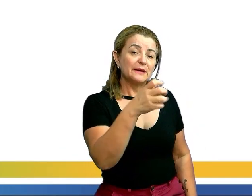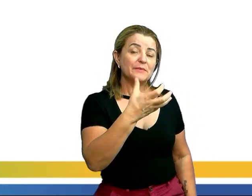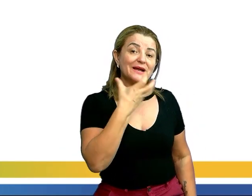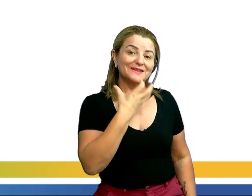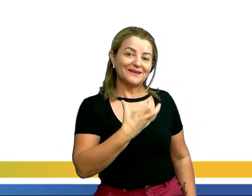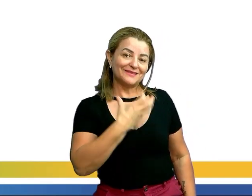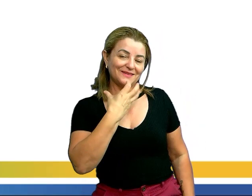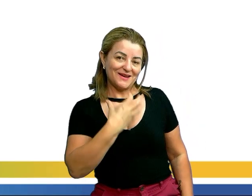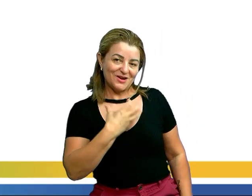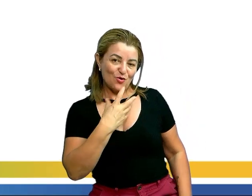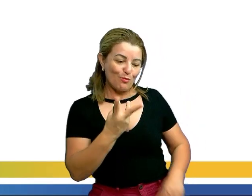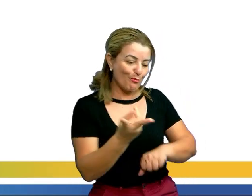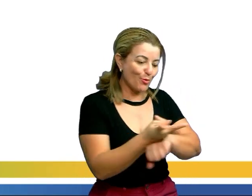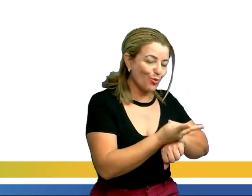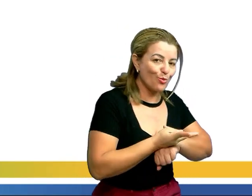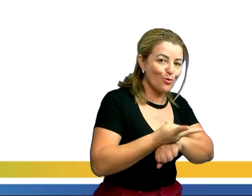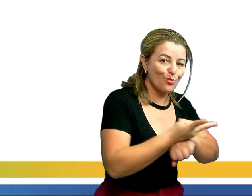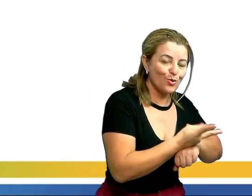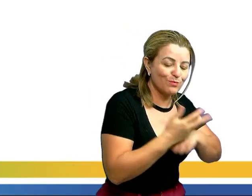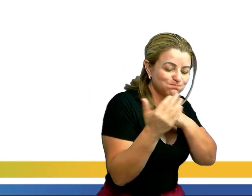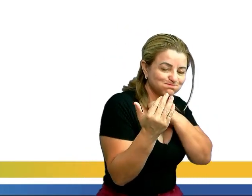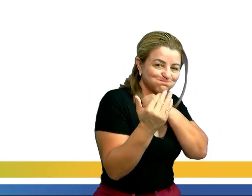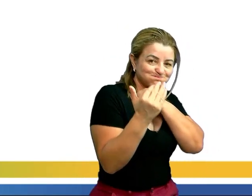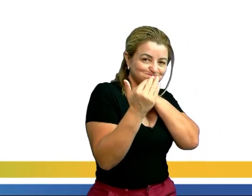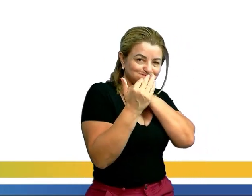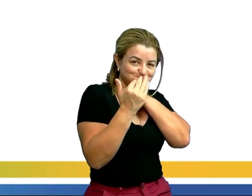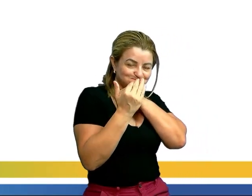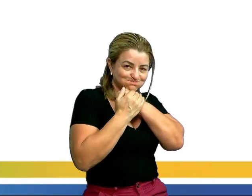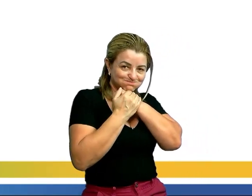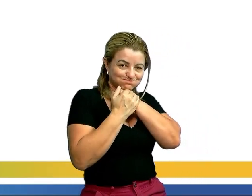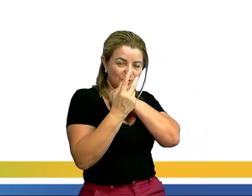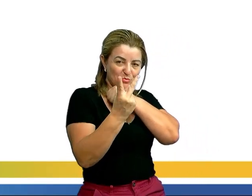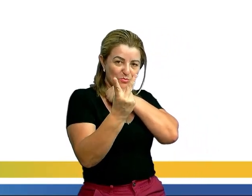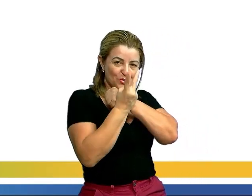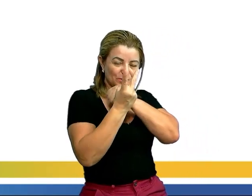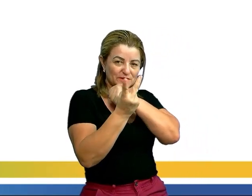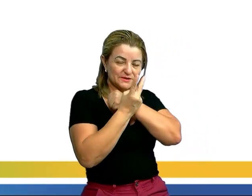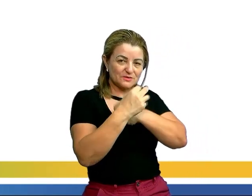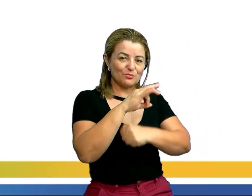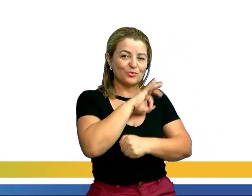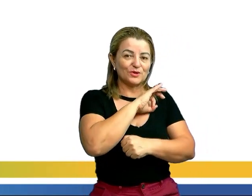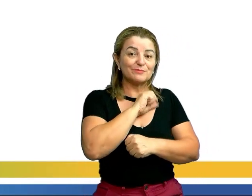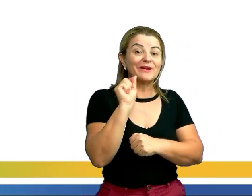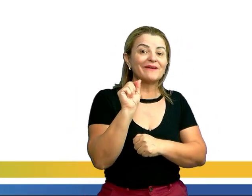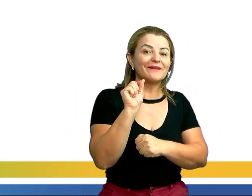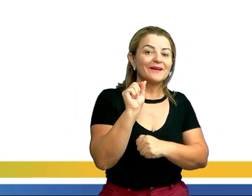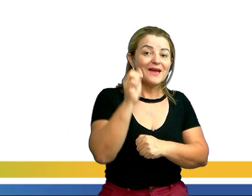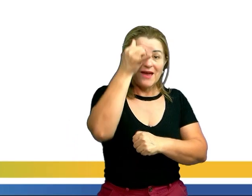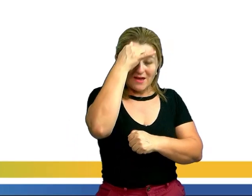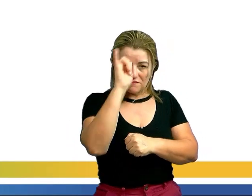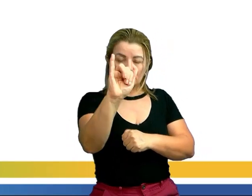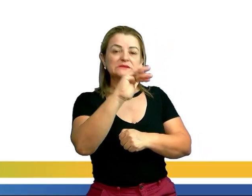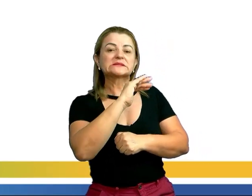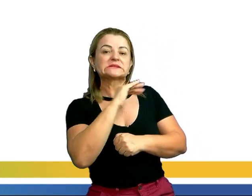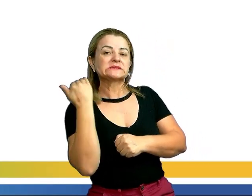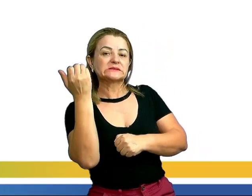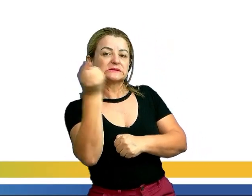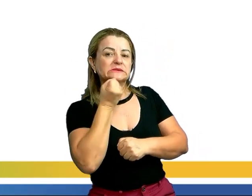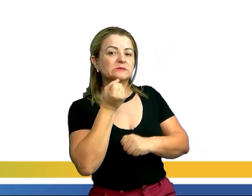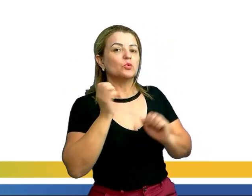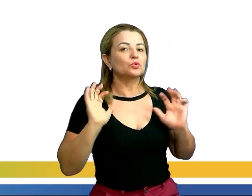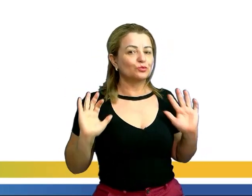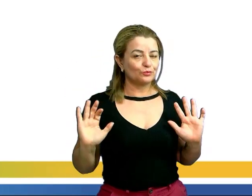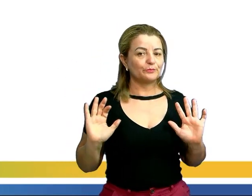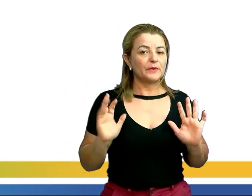asilo político, né, para não ser morto, para não perder a sua vida e continuar a